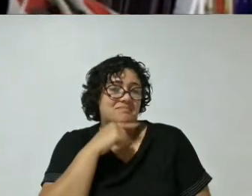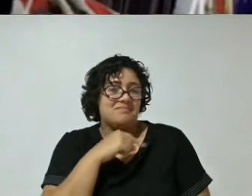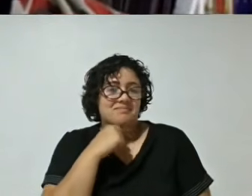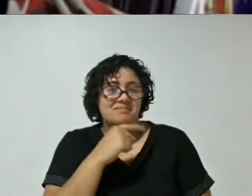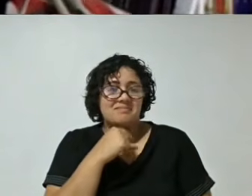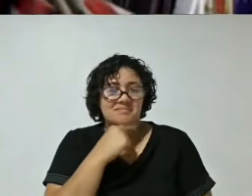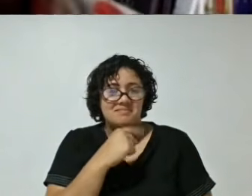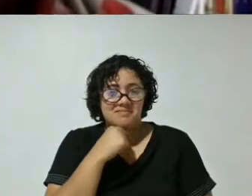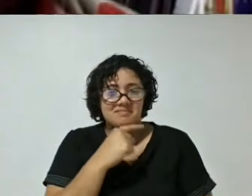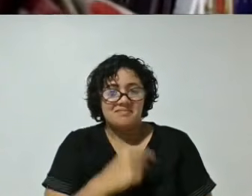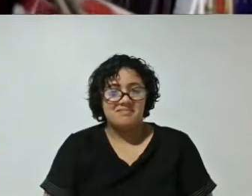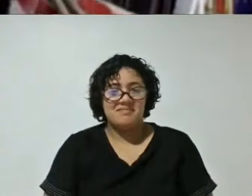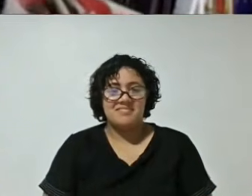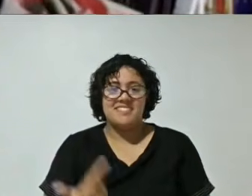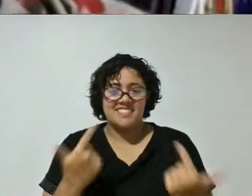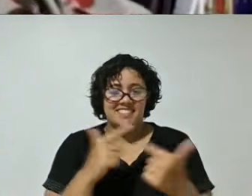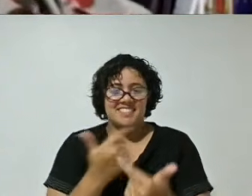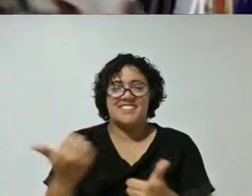conseguir fundação.